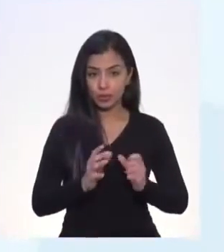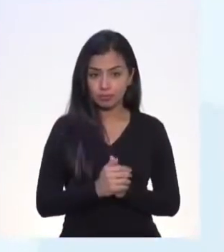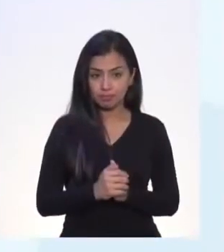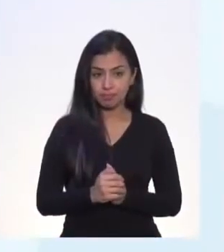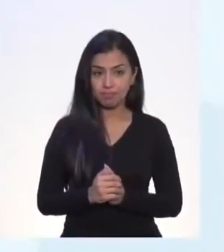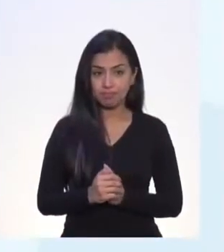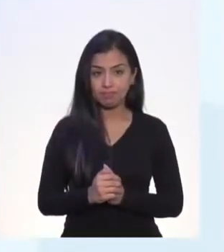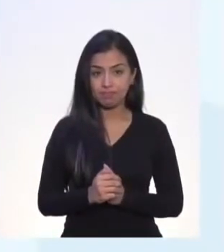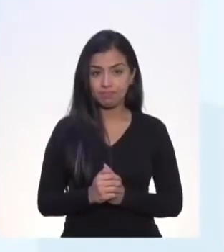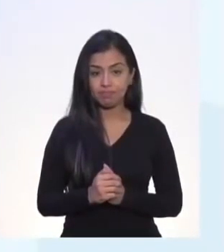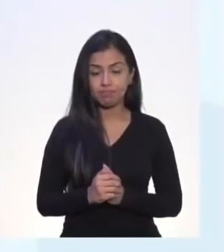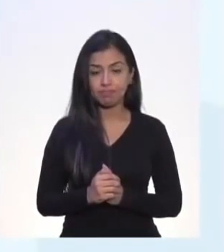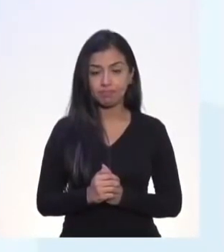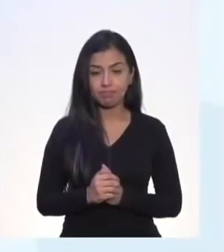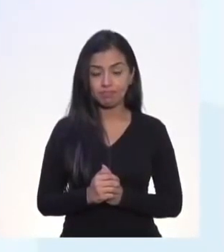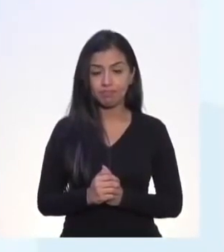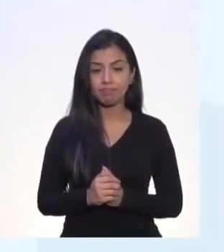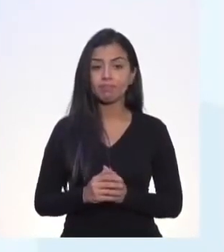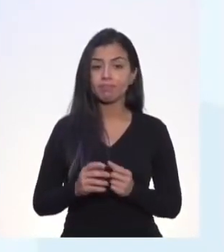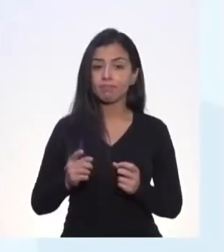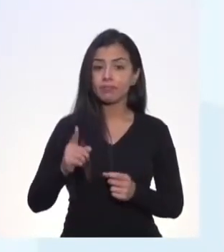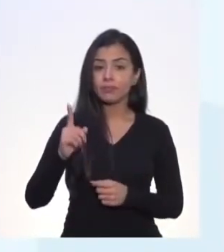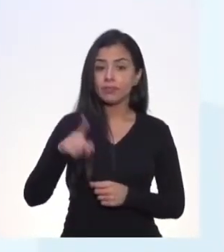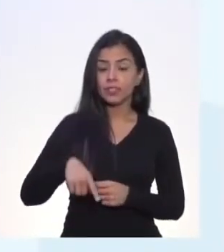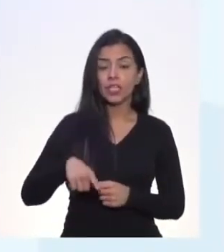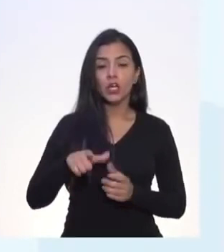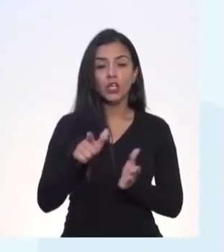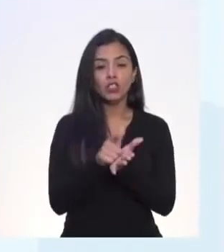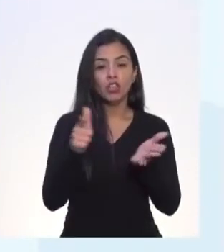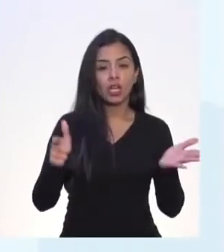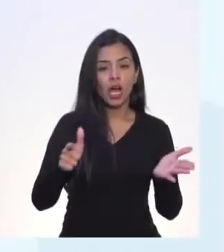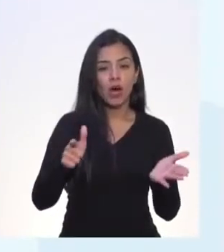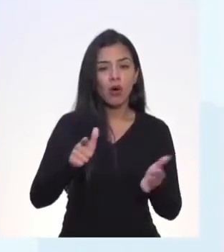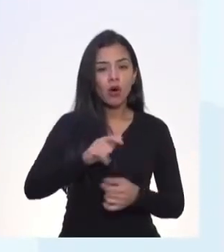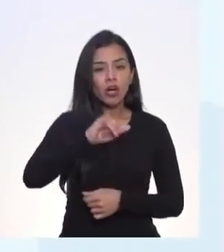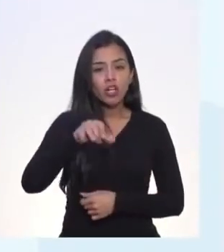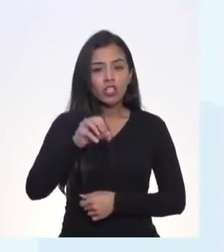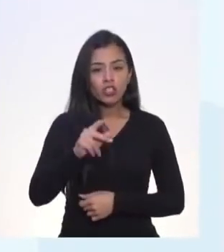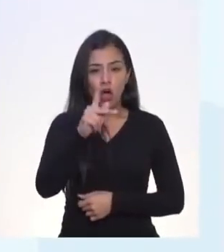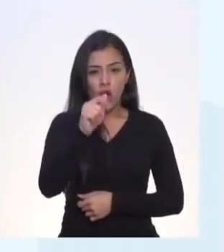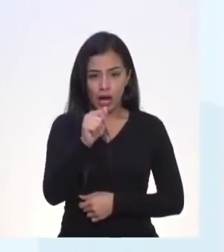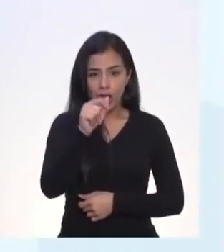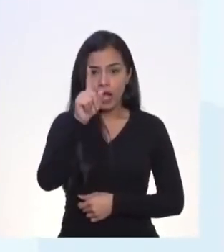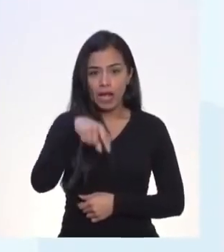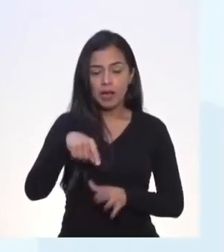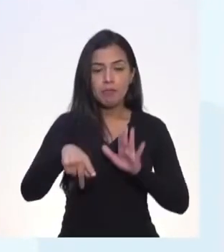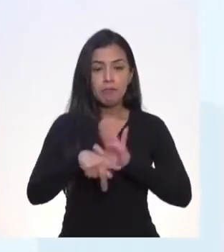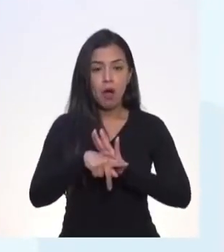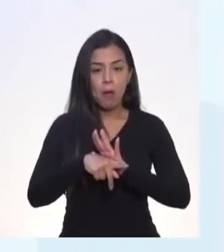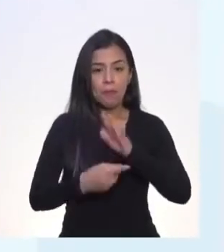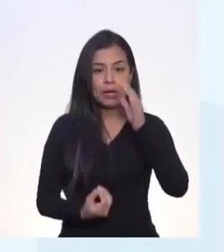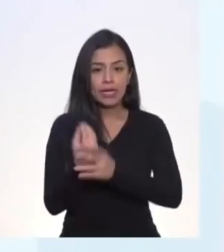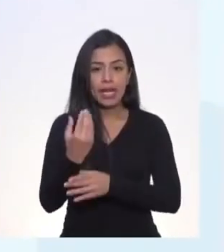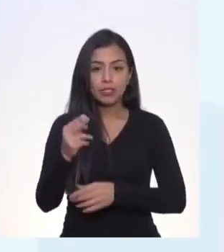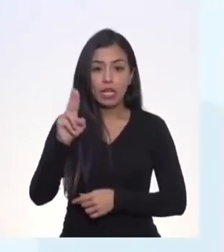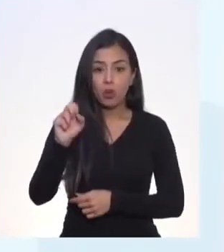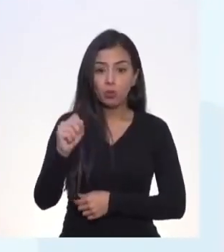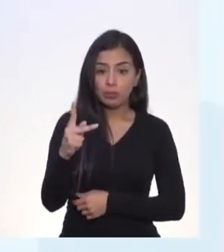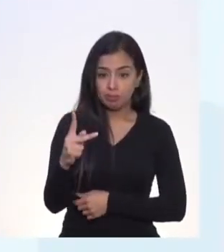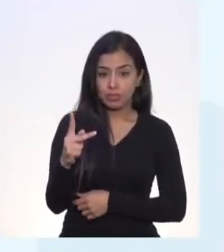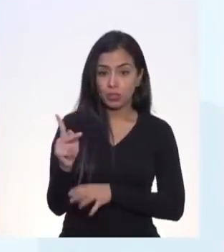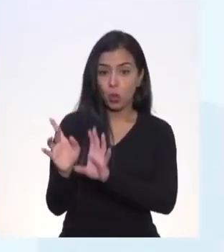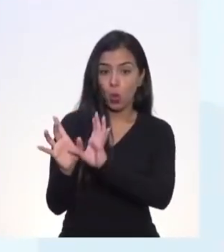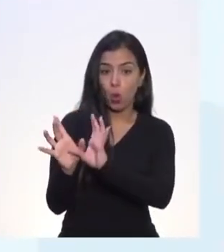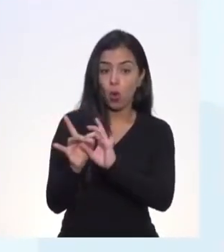foi circulada no Jornal Joca. O Jornal Joca é um jornal criado, então, pela USP, e no contexto é o